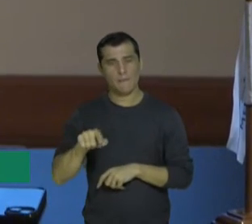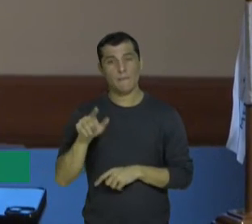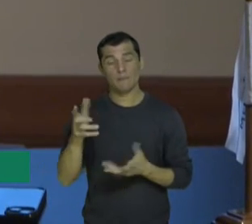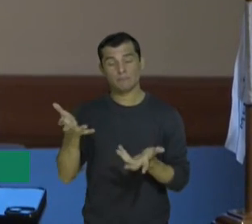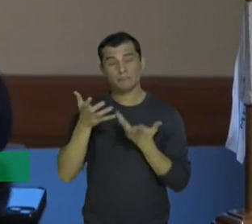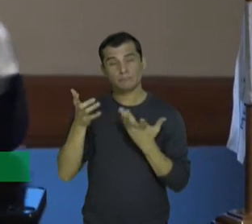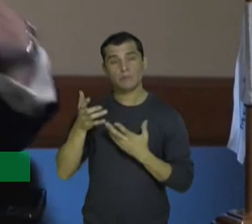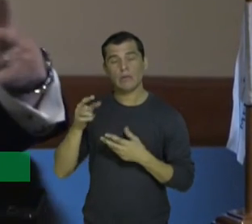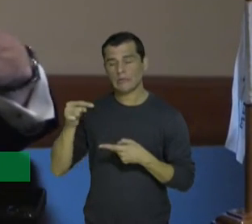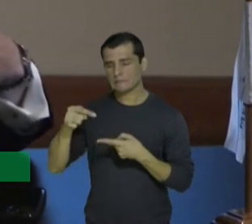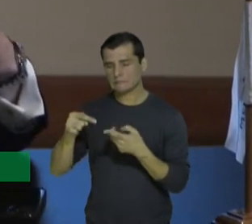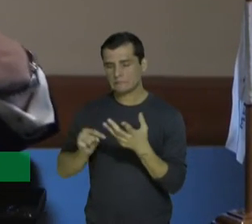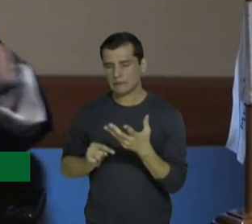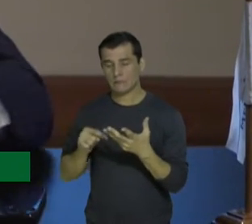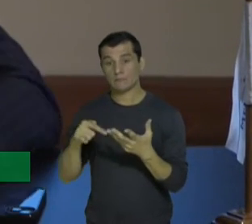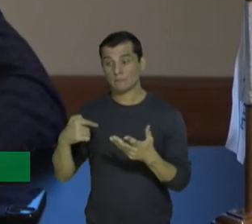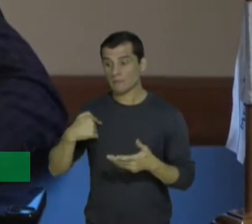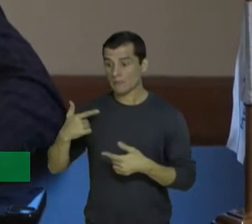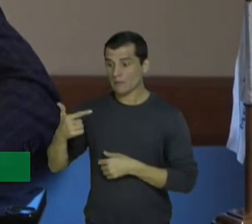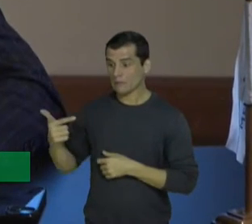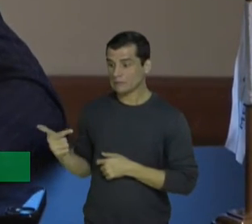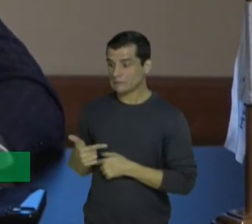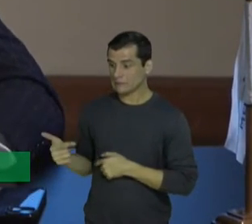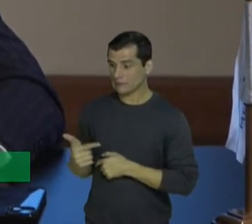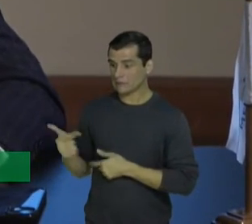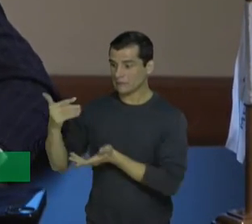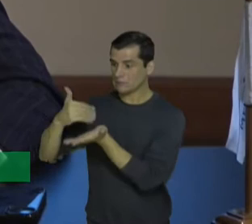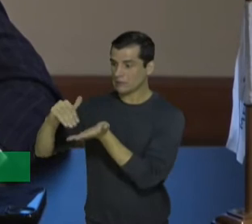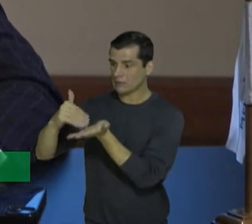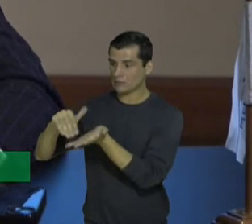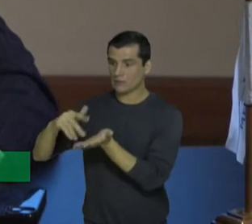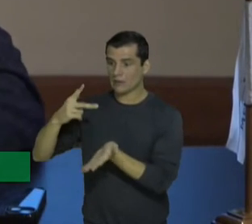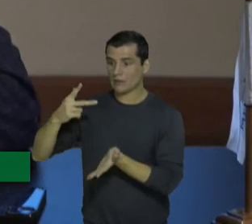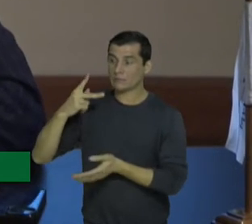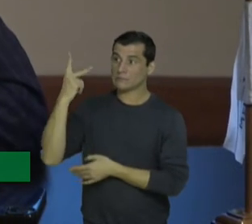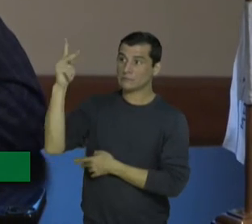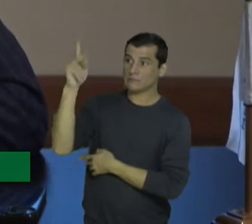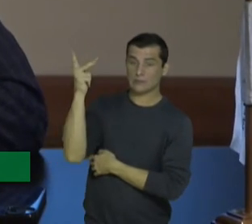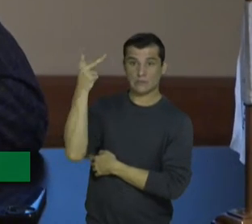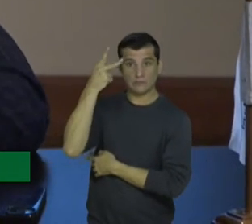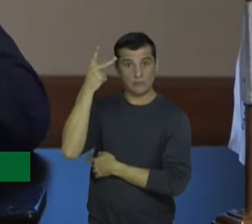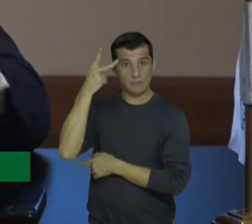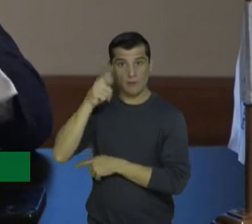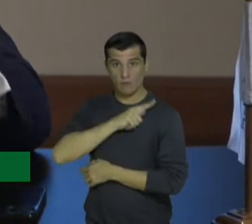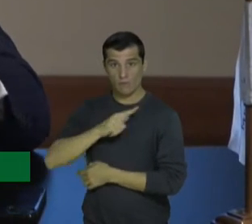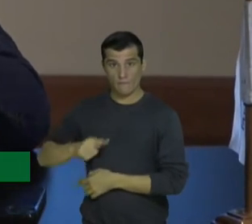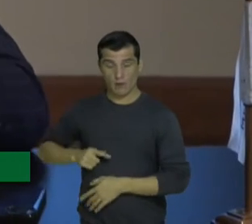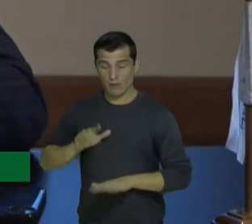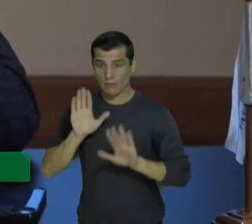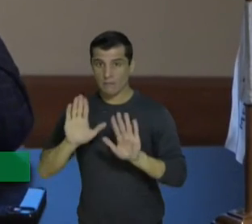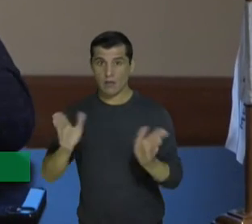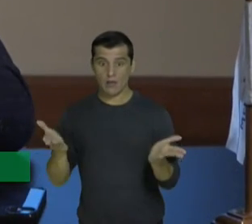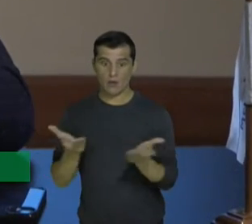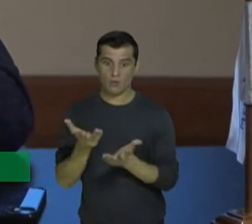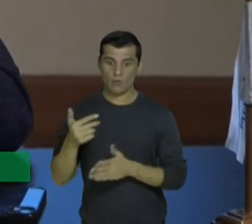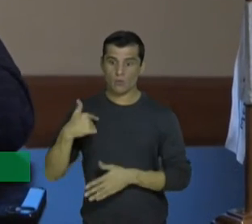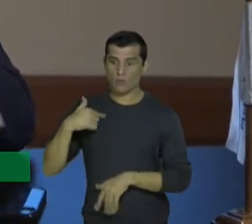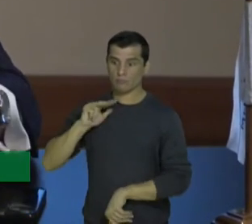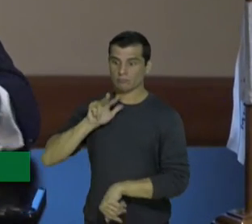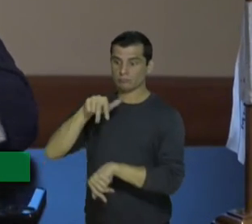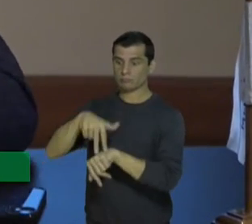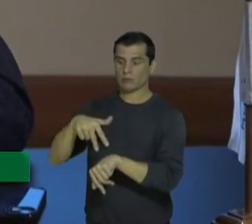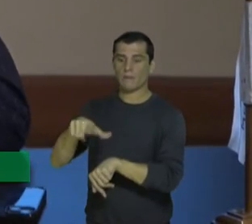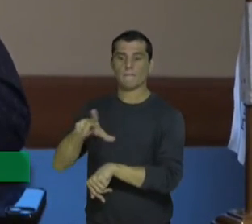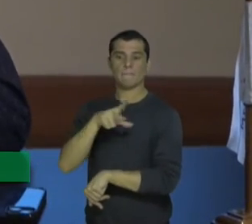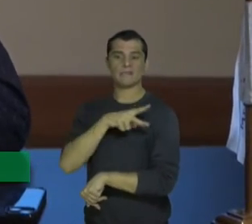uma coisa eu sou subsecretário de negócios internacionais do Governo de São Paulo mas eu tô falando aqui em caráter pessoal eu não tô